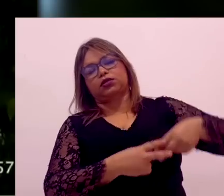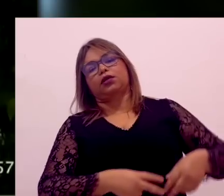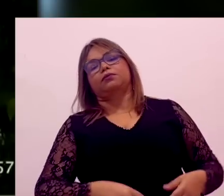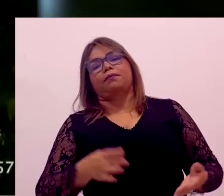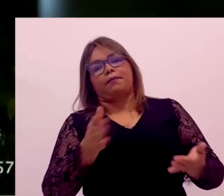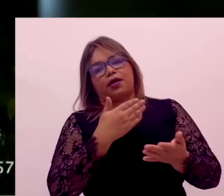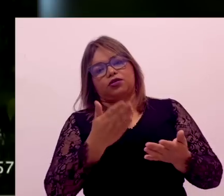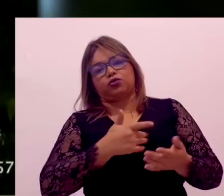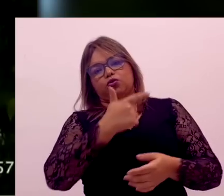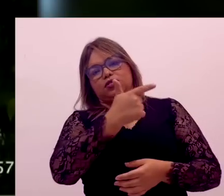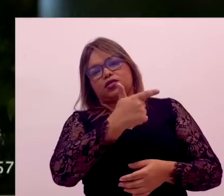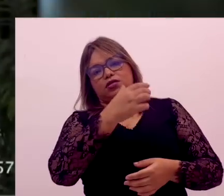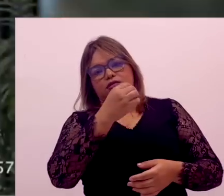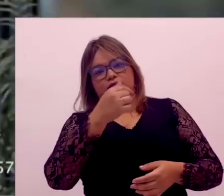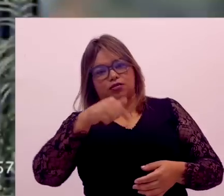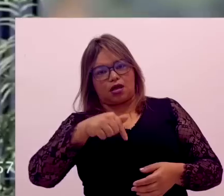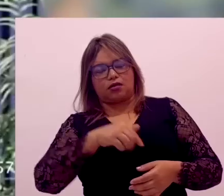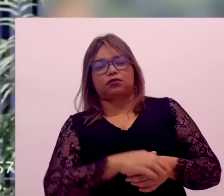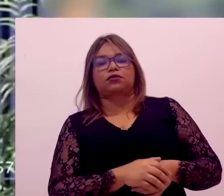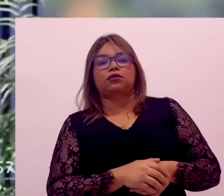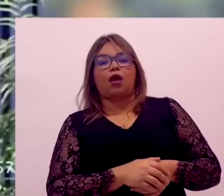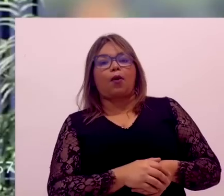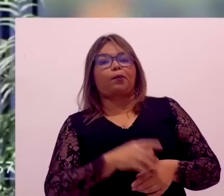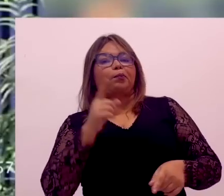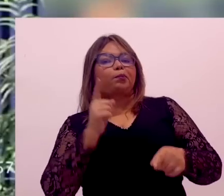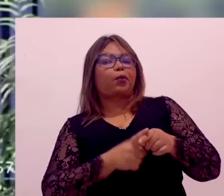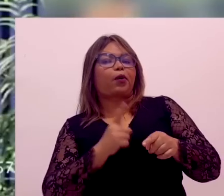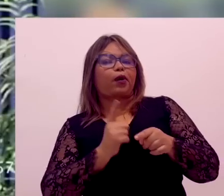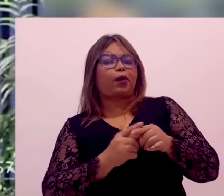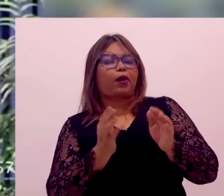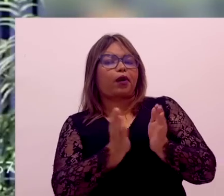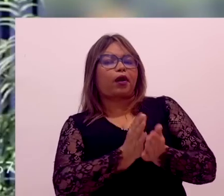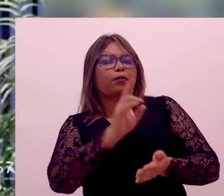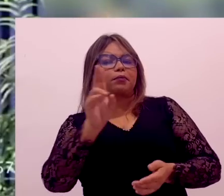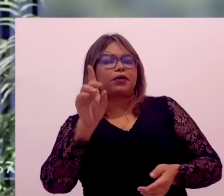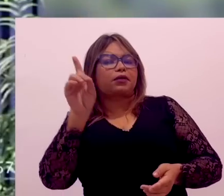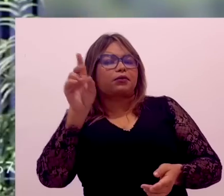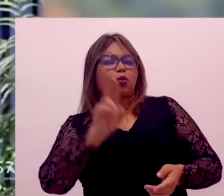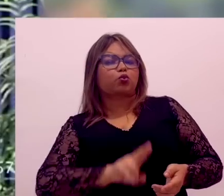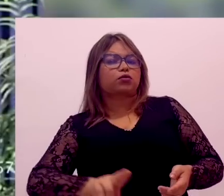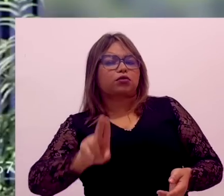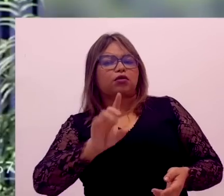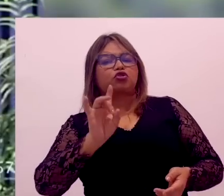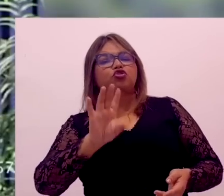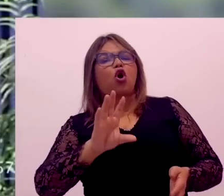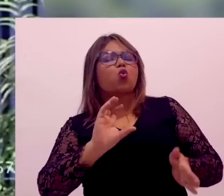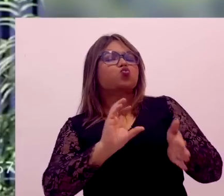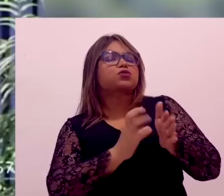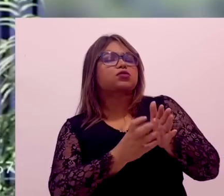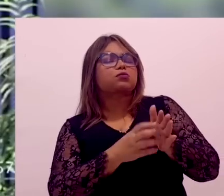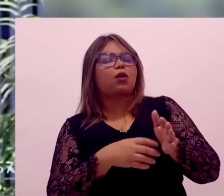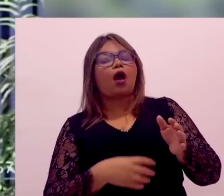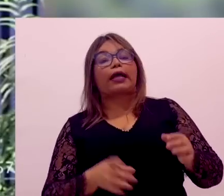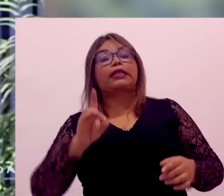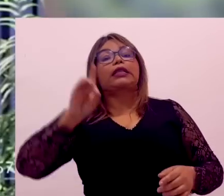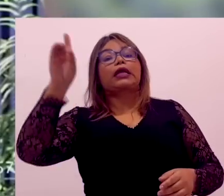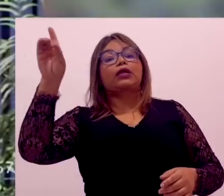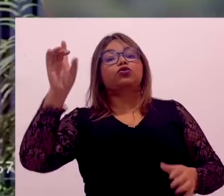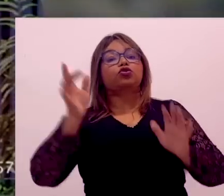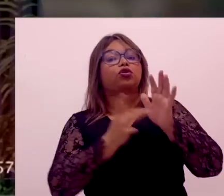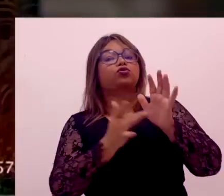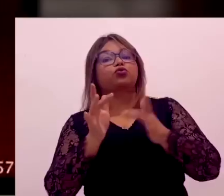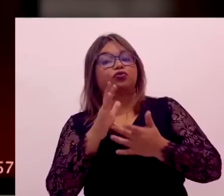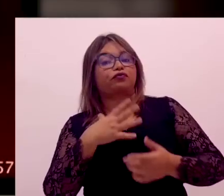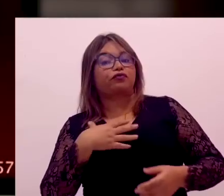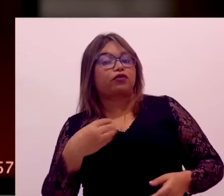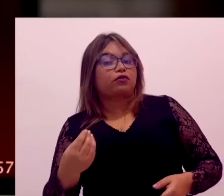símbolo. Mas, e Deus? E seu Filho Jesus Cristo? A humanidade total, então, é o único Deus